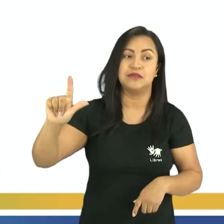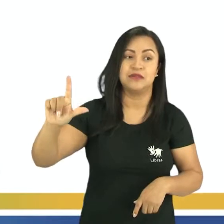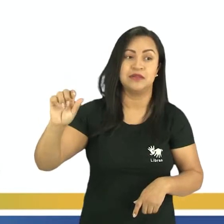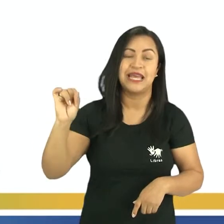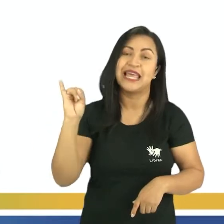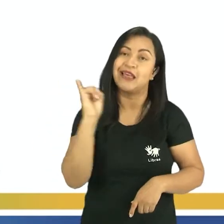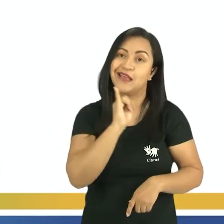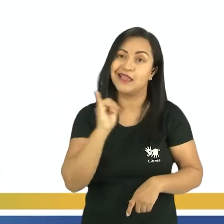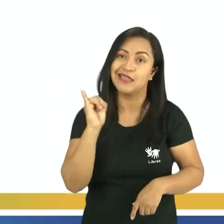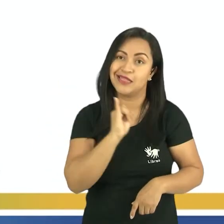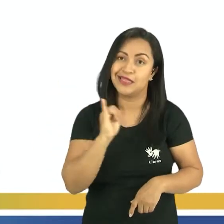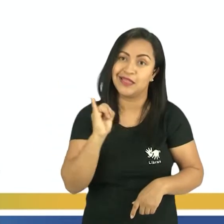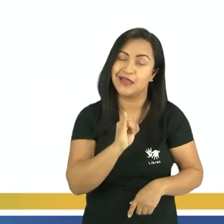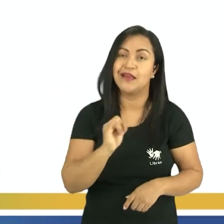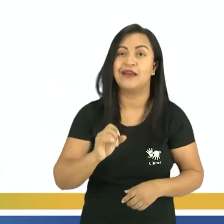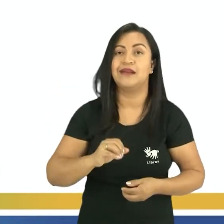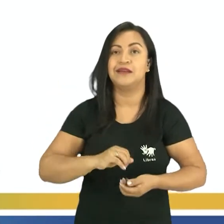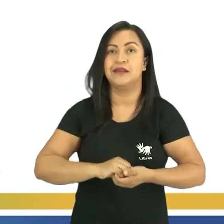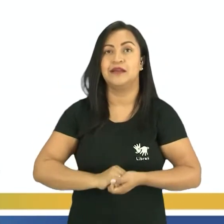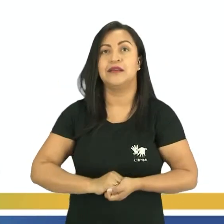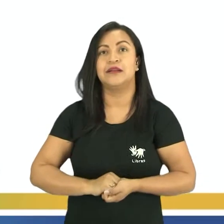colocar Inglaterra,